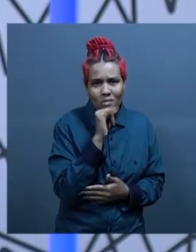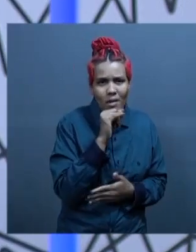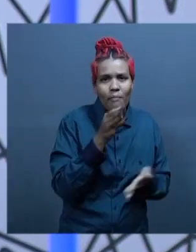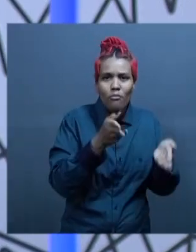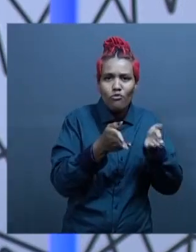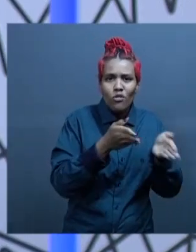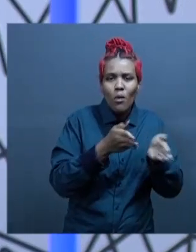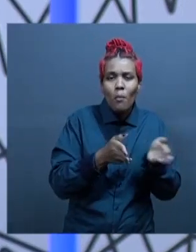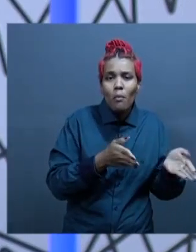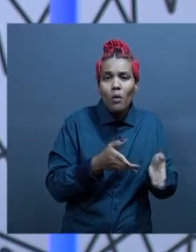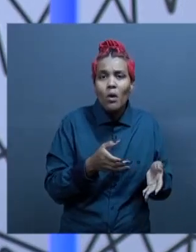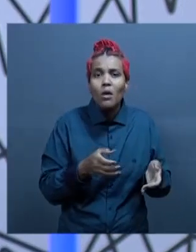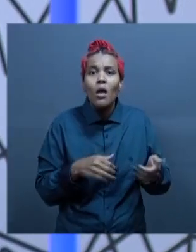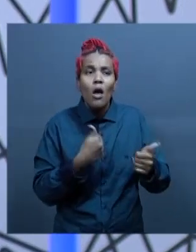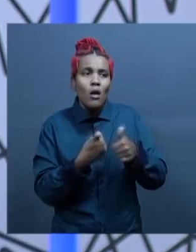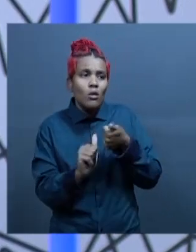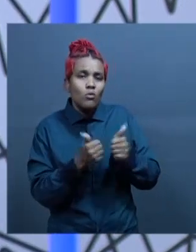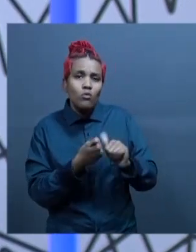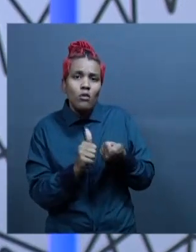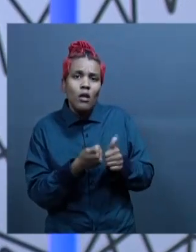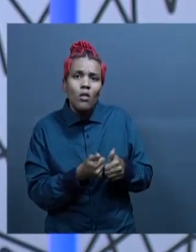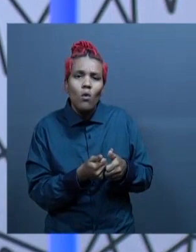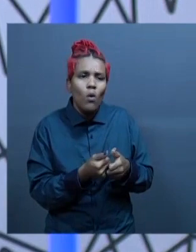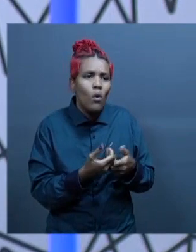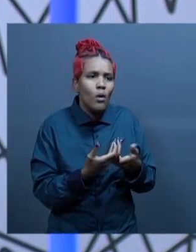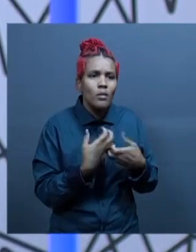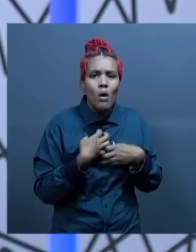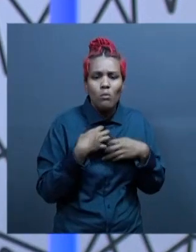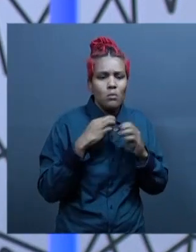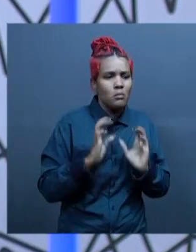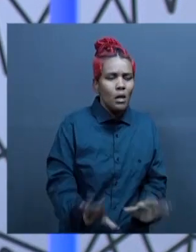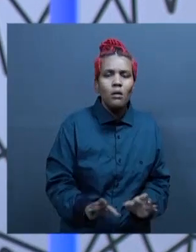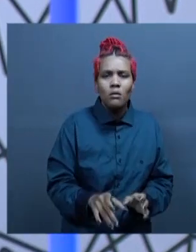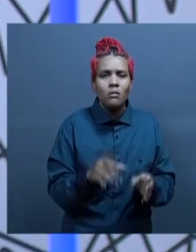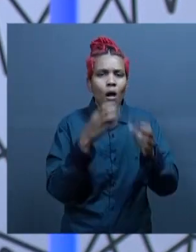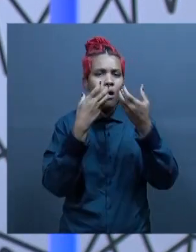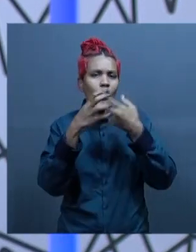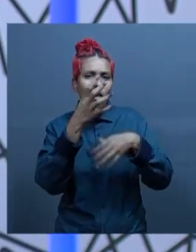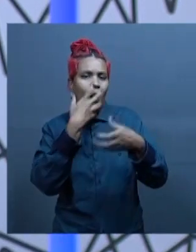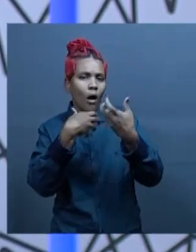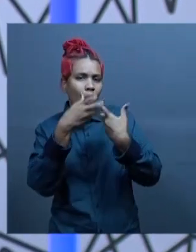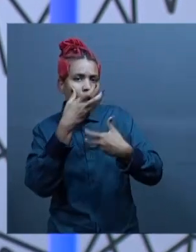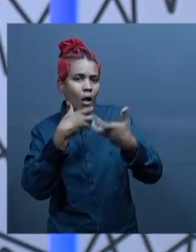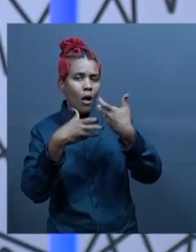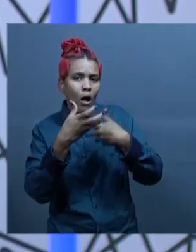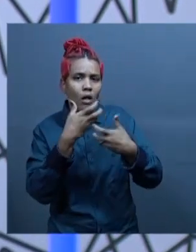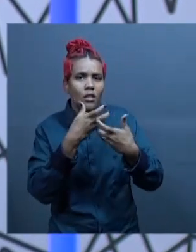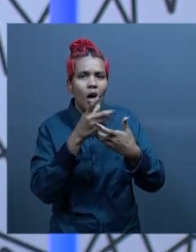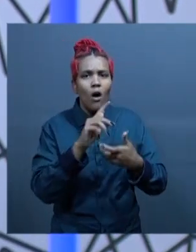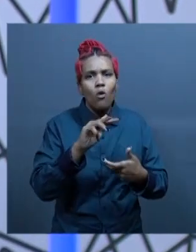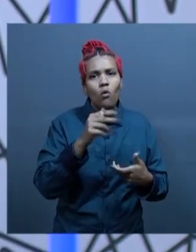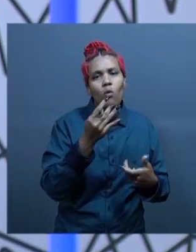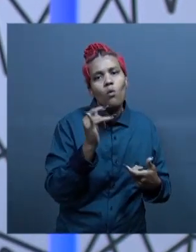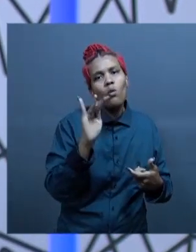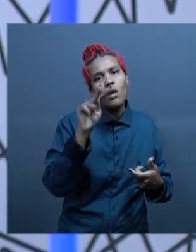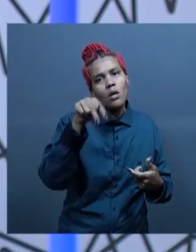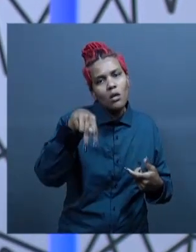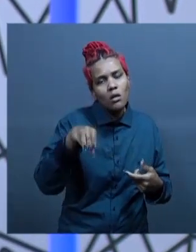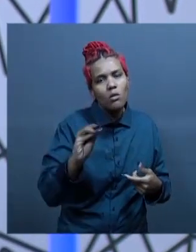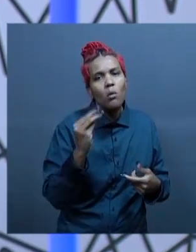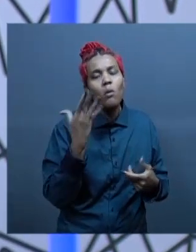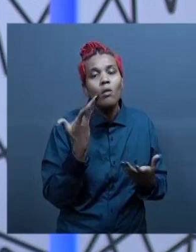onde o jogador se negou a a cantar o hino e ajoelhou se no no estádio